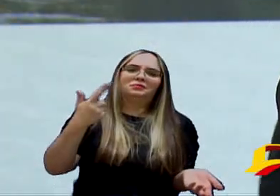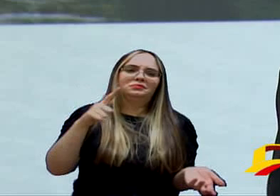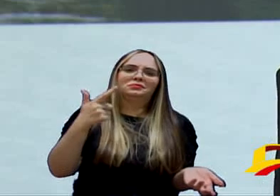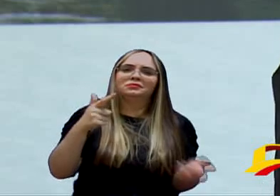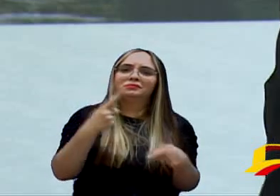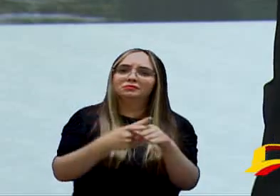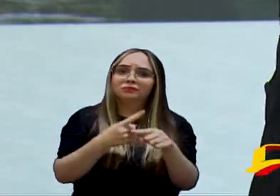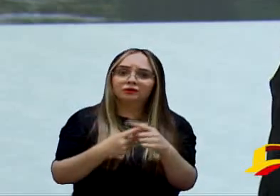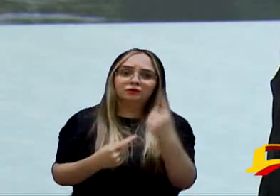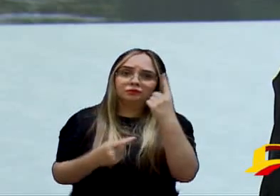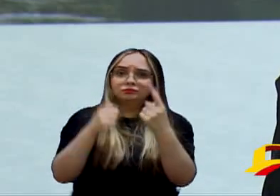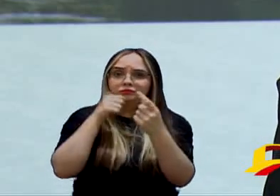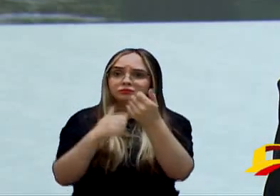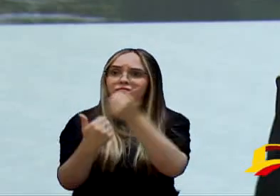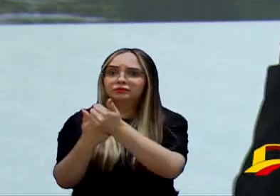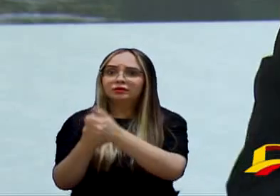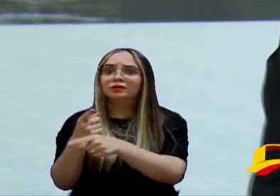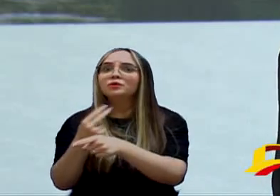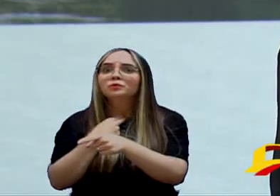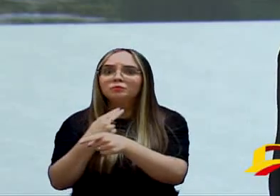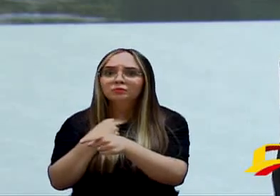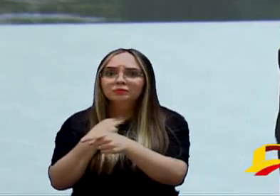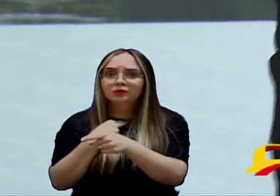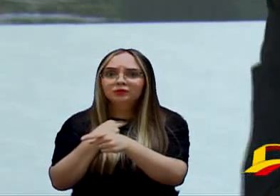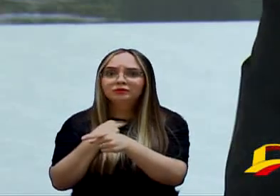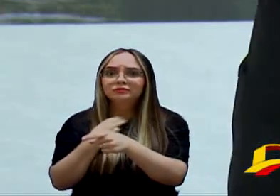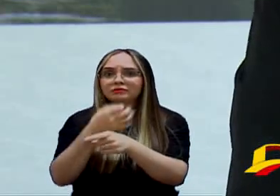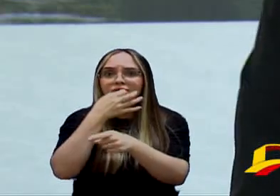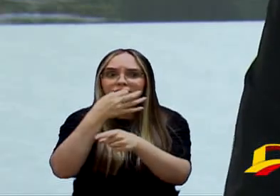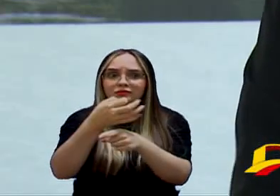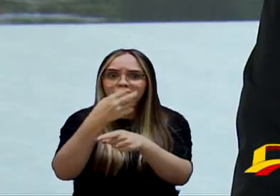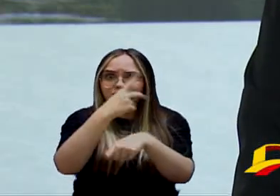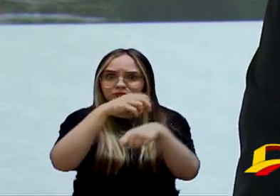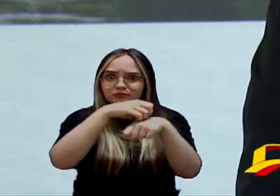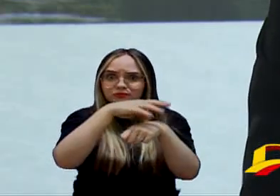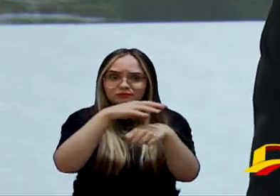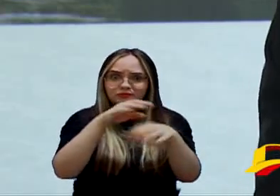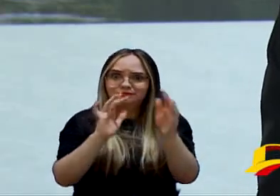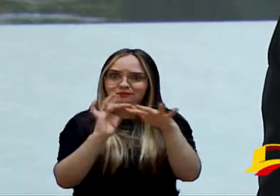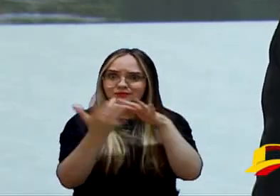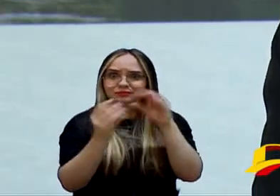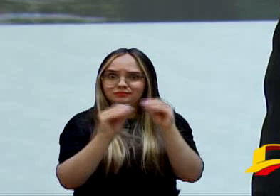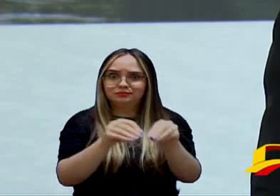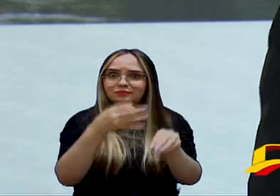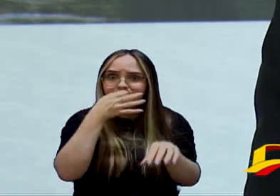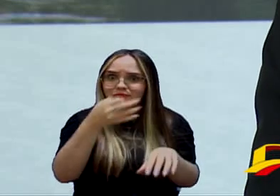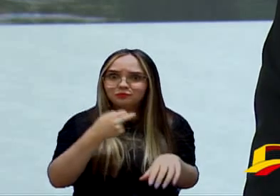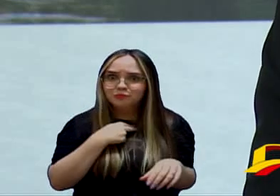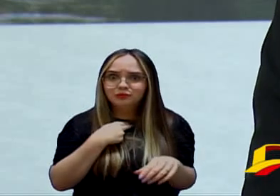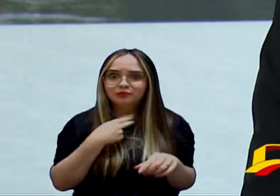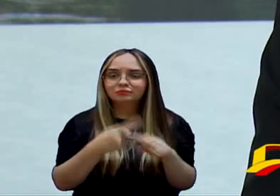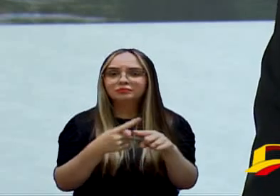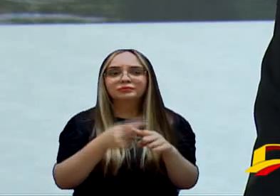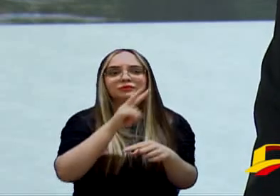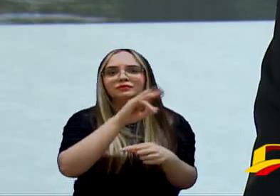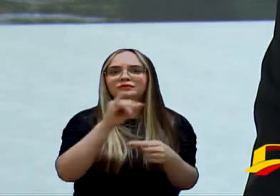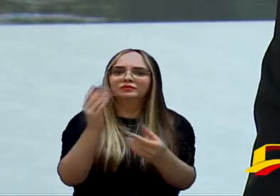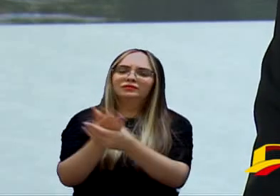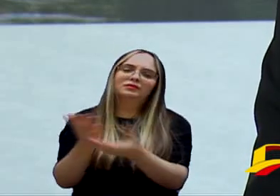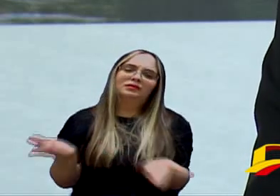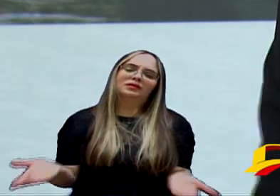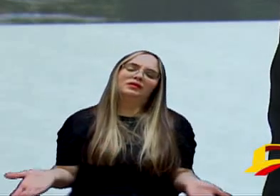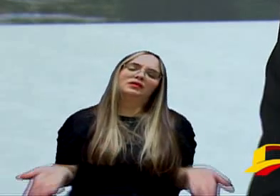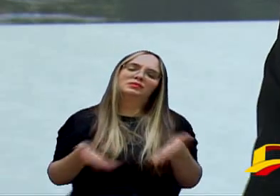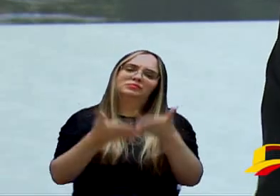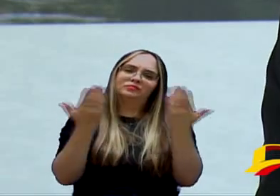uma assessora não pode fazer comentários nas redes sociais porque ela vai ser questionada Vereador